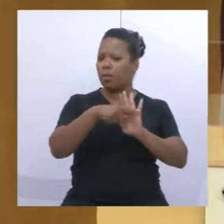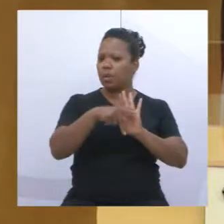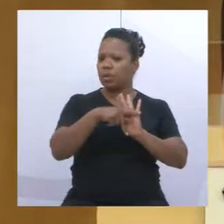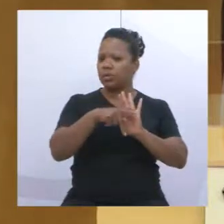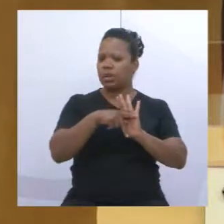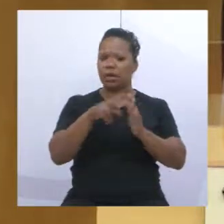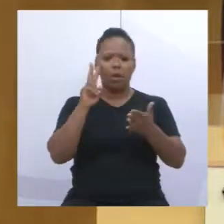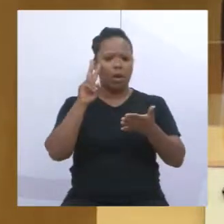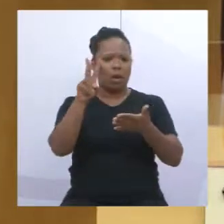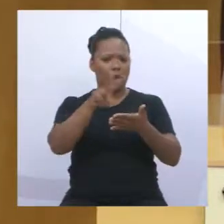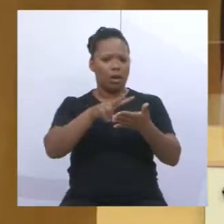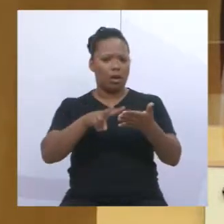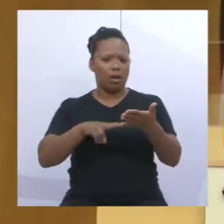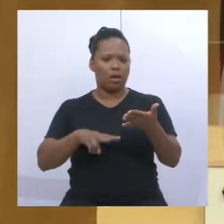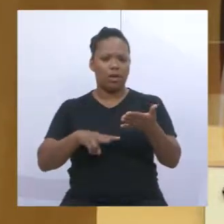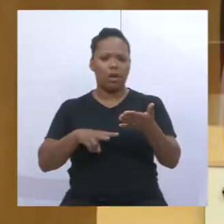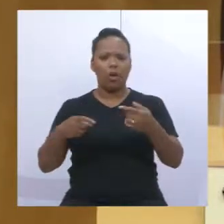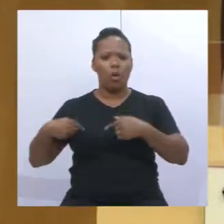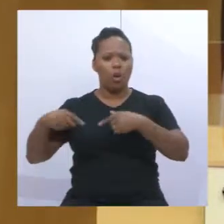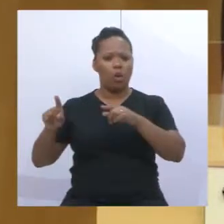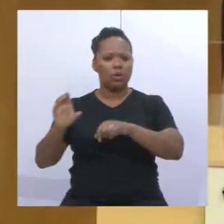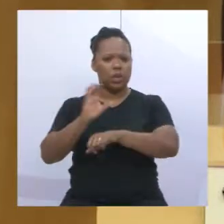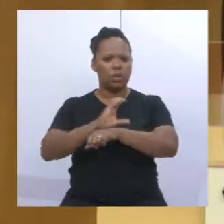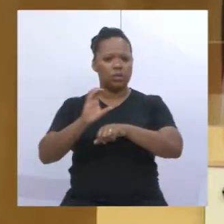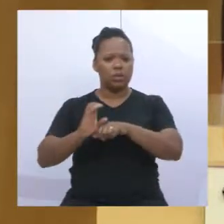for analisado como inconstitucional,